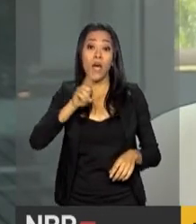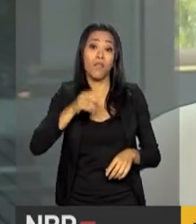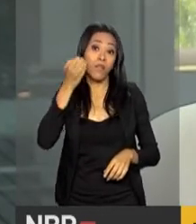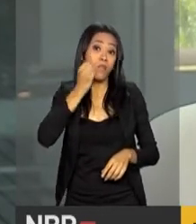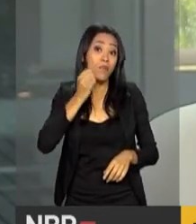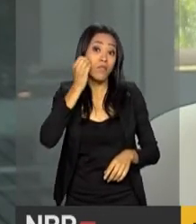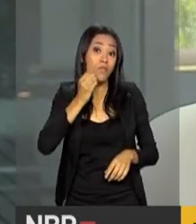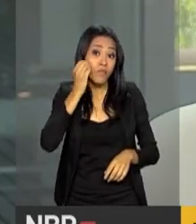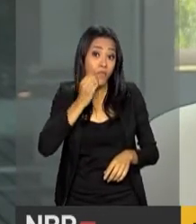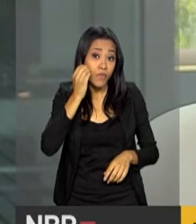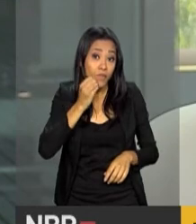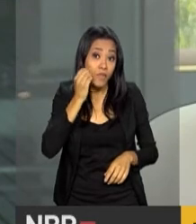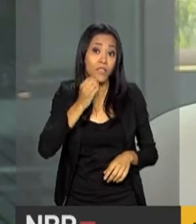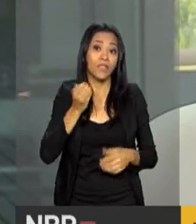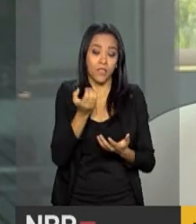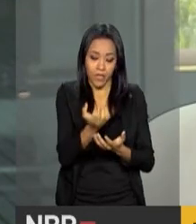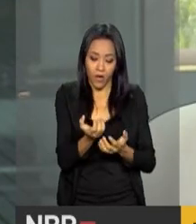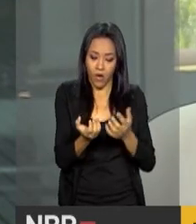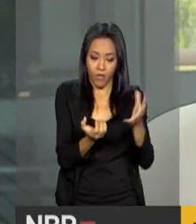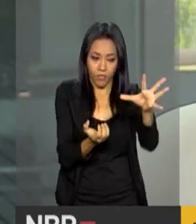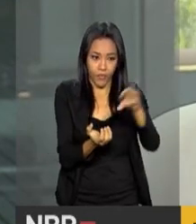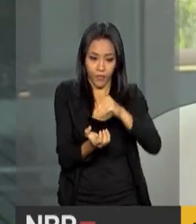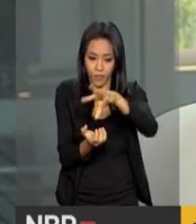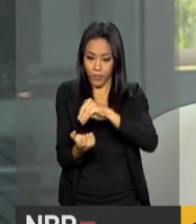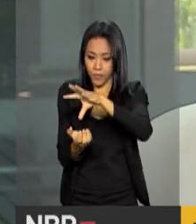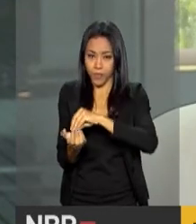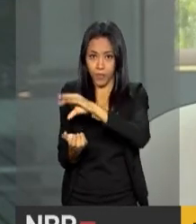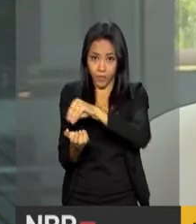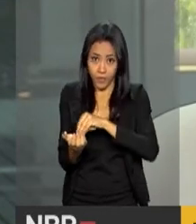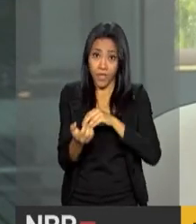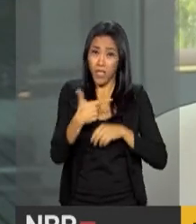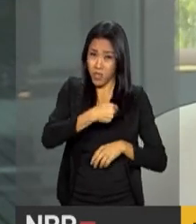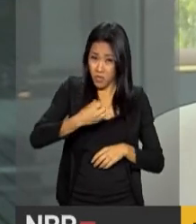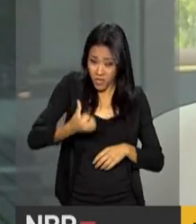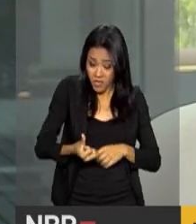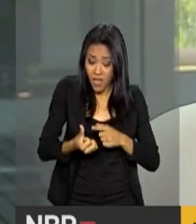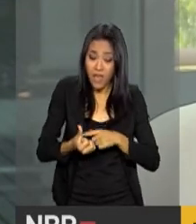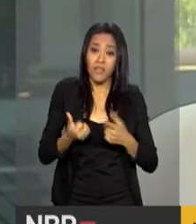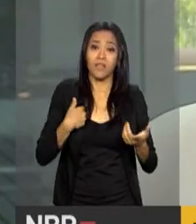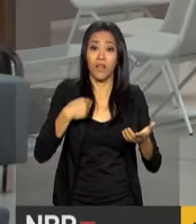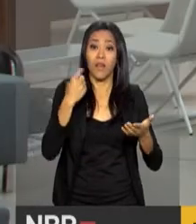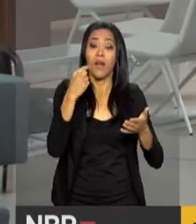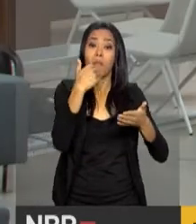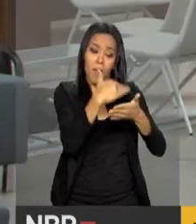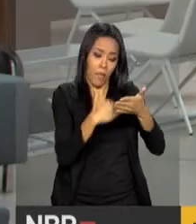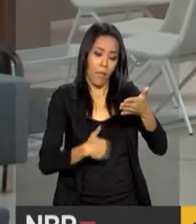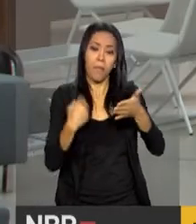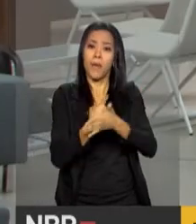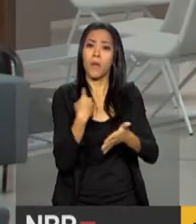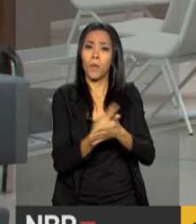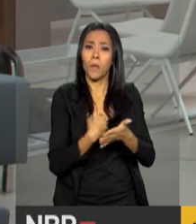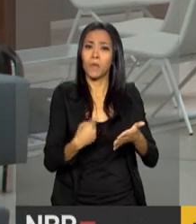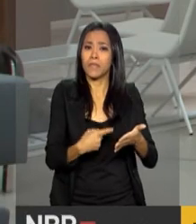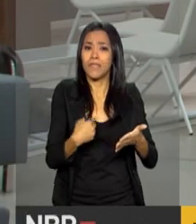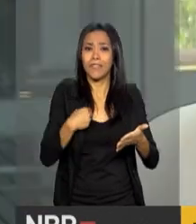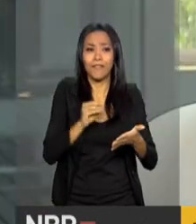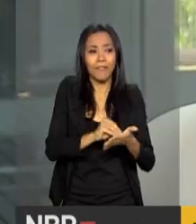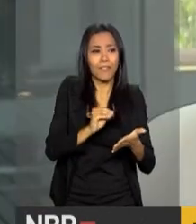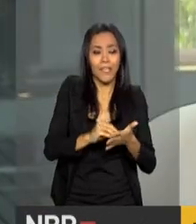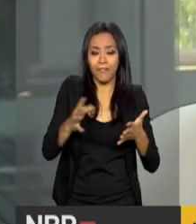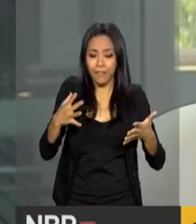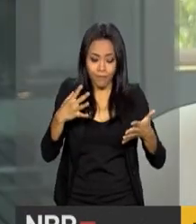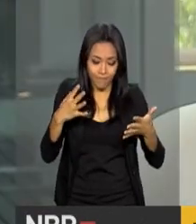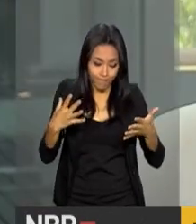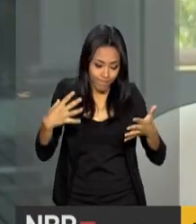dispositivos móveis de coleta só que em 2006 o questionário não estava a gente buscava essa coordenada